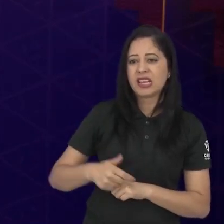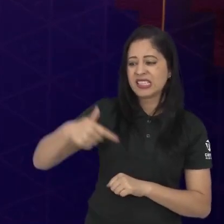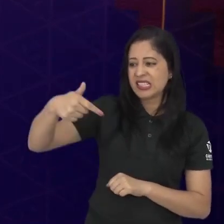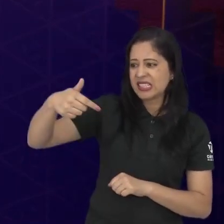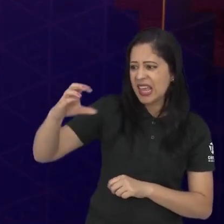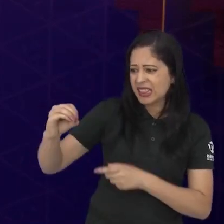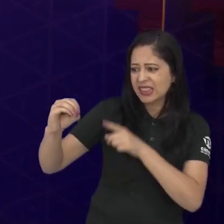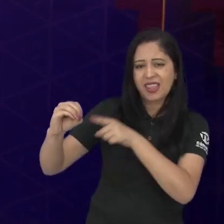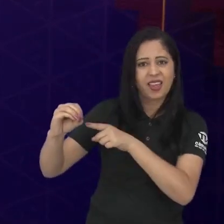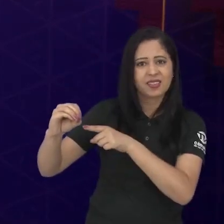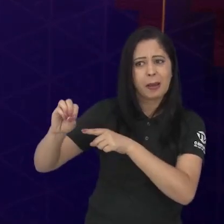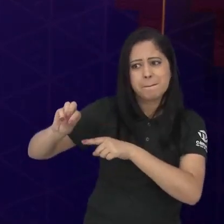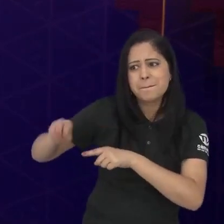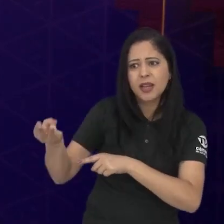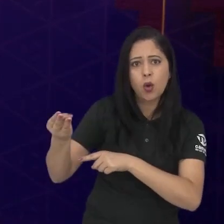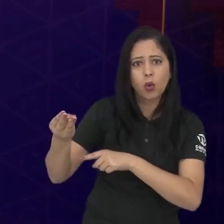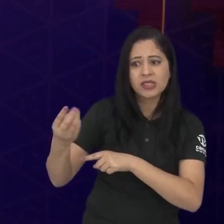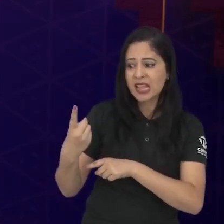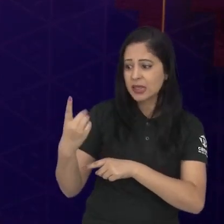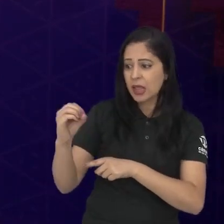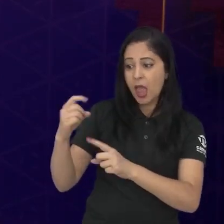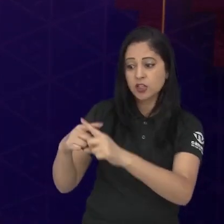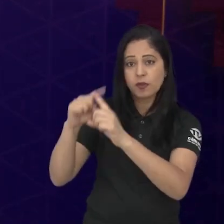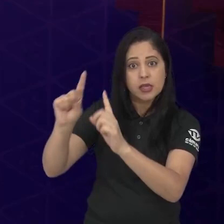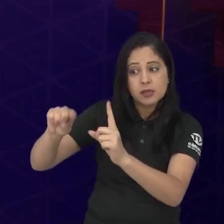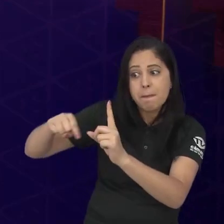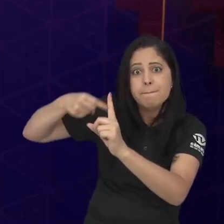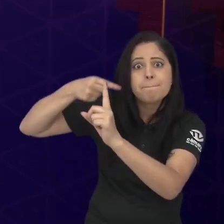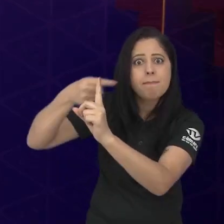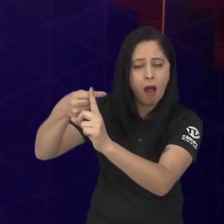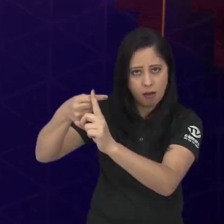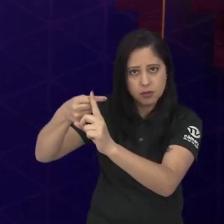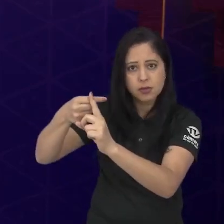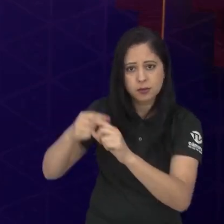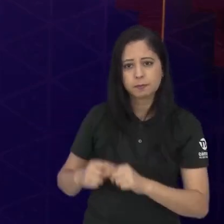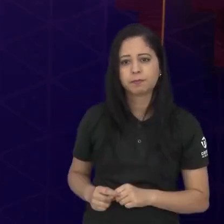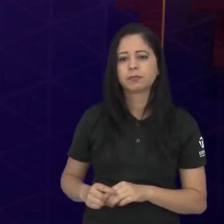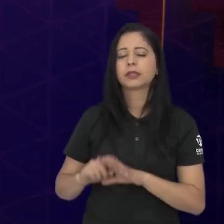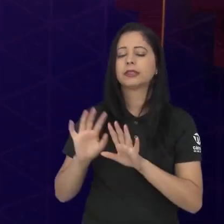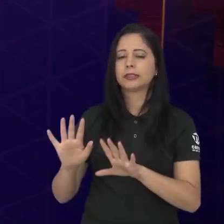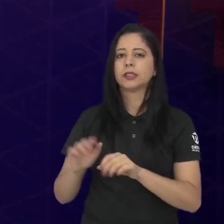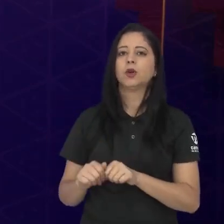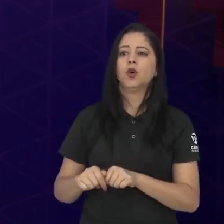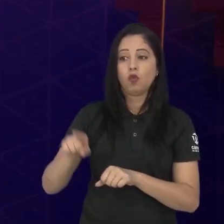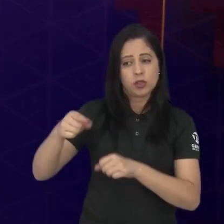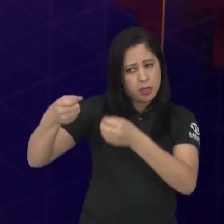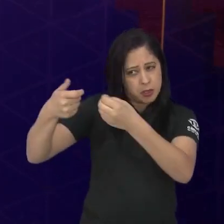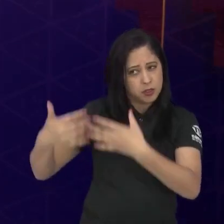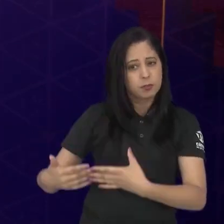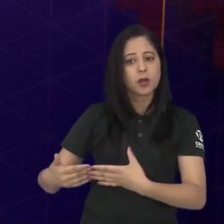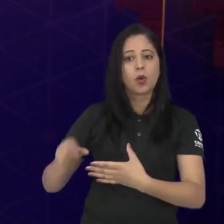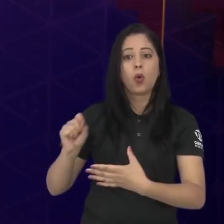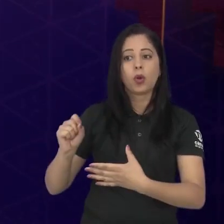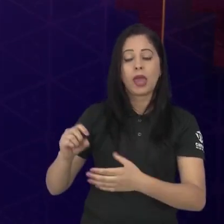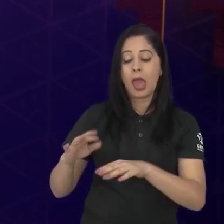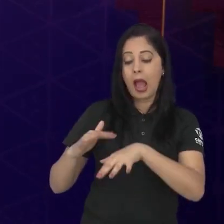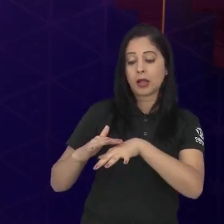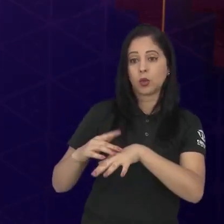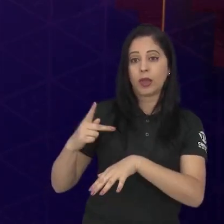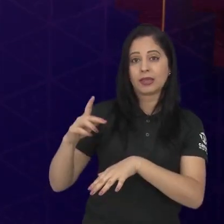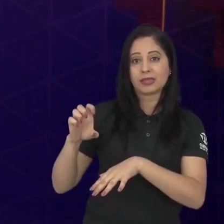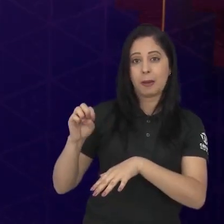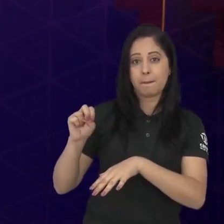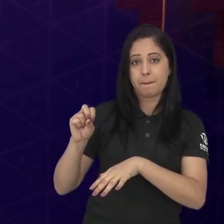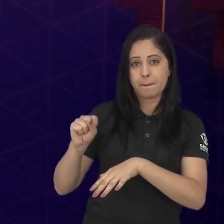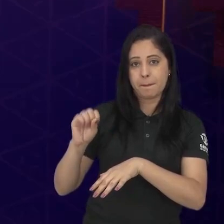esse número 10 vezes mais. Né? Exatamente. E o legal, Vicky, é que você colocou que a peste negra,